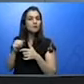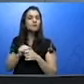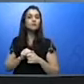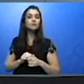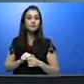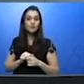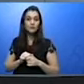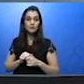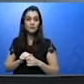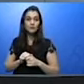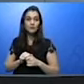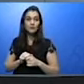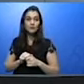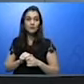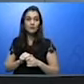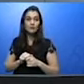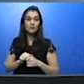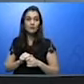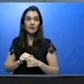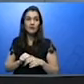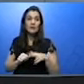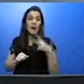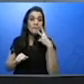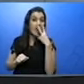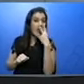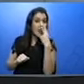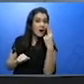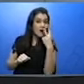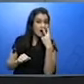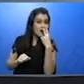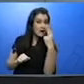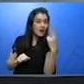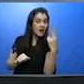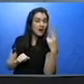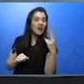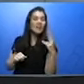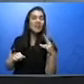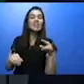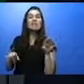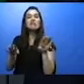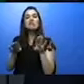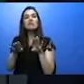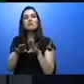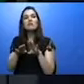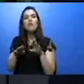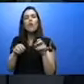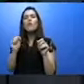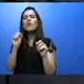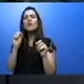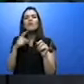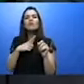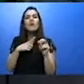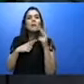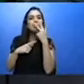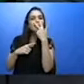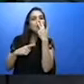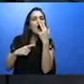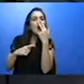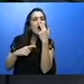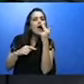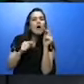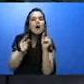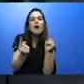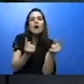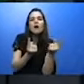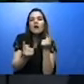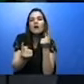que nós trabalhamos. Uma semelhança, tá? Algo que elas têm em comum. O que vocês